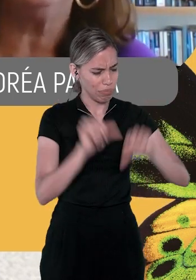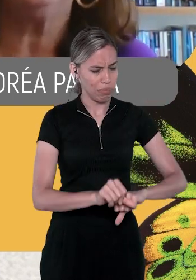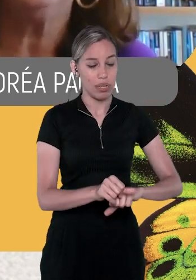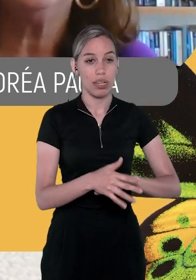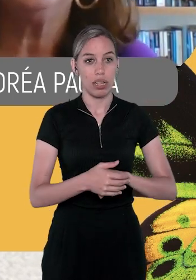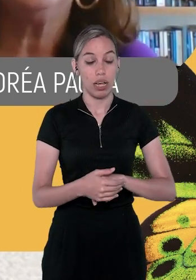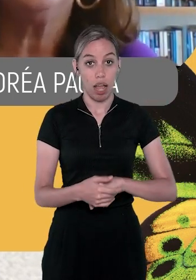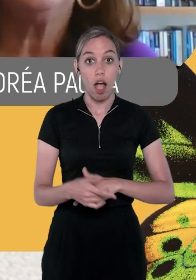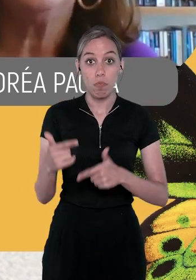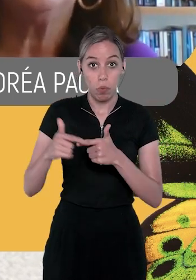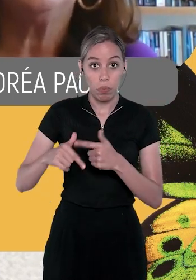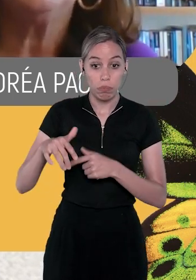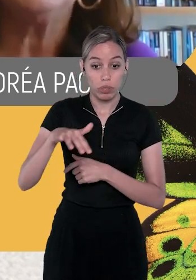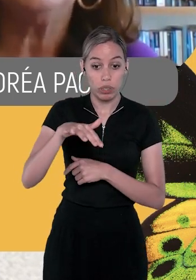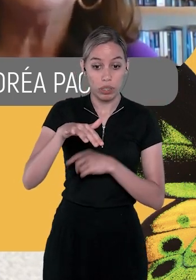geração,